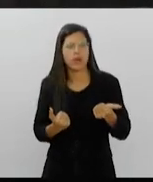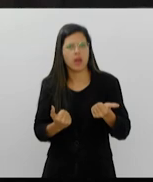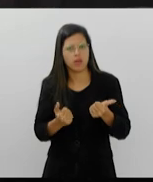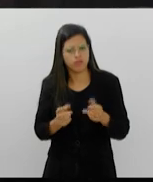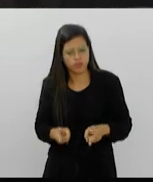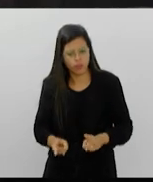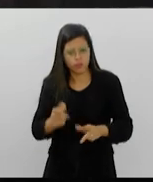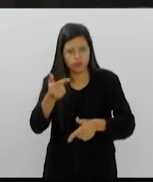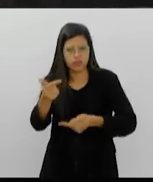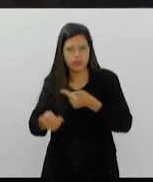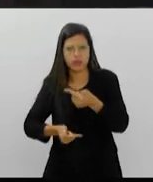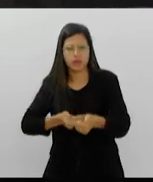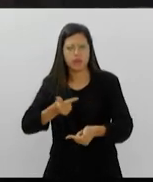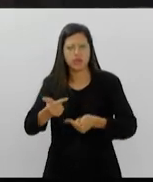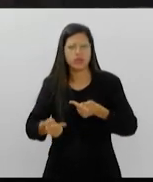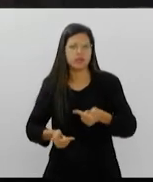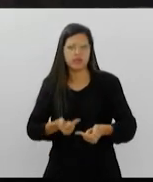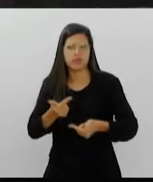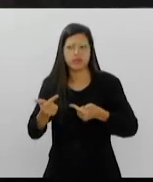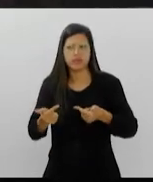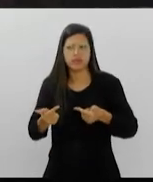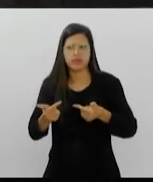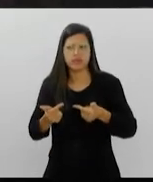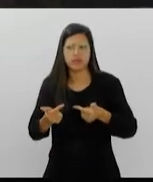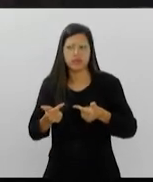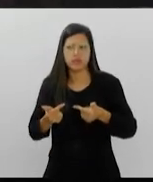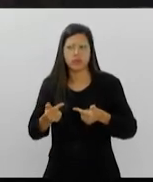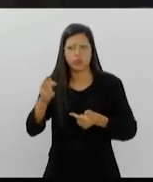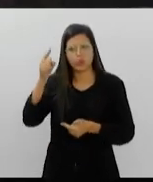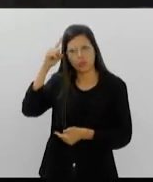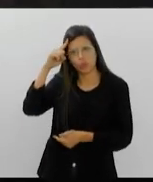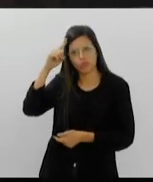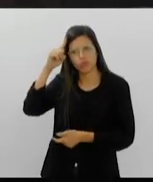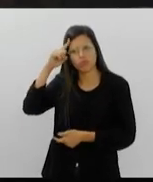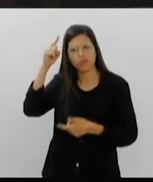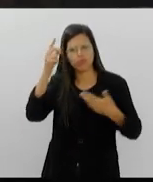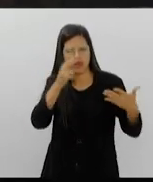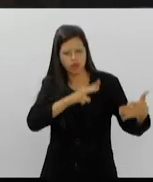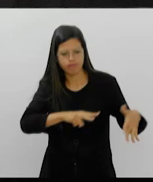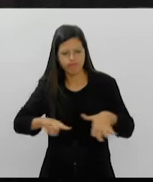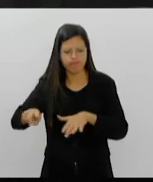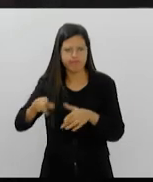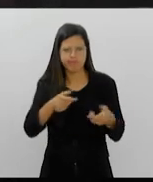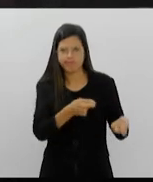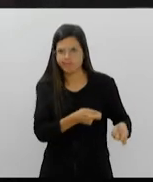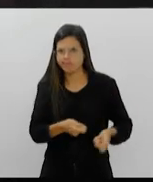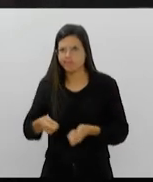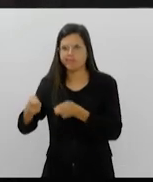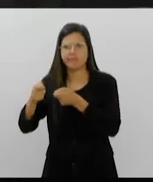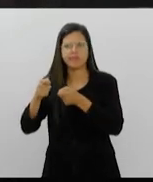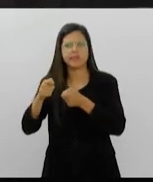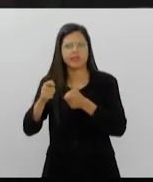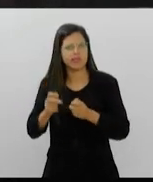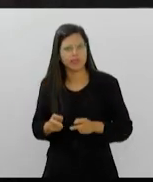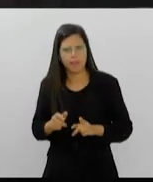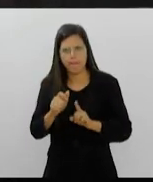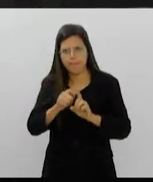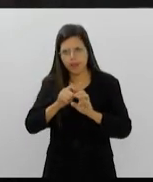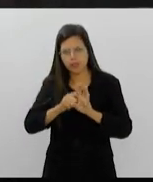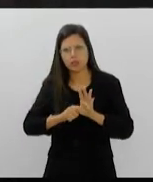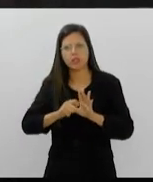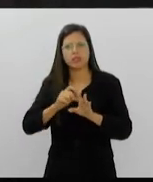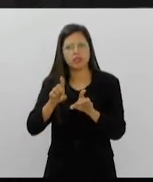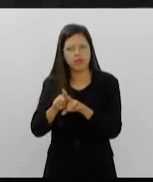trabalhando incansavelmente durante todos os dias da semana, todos os dias do mês e todos os dias do